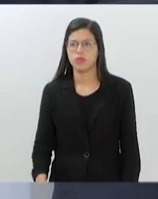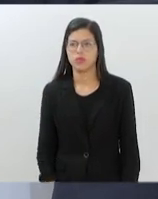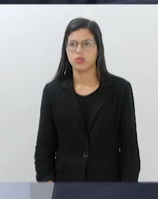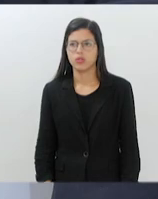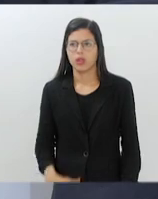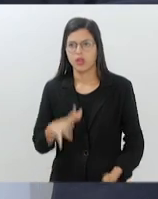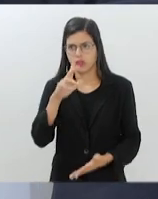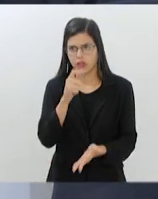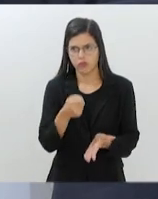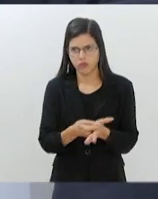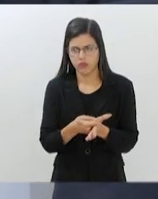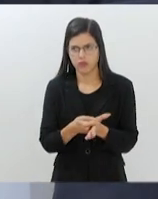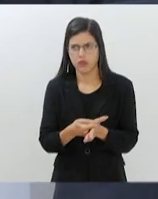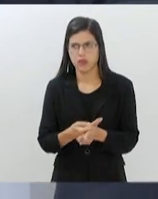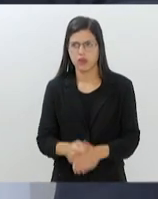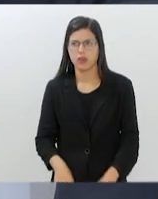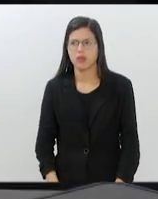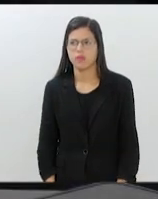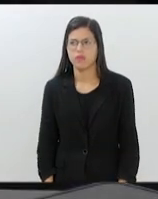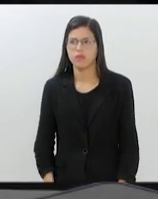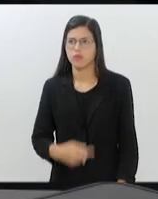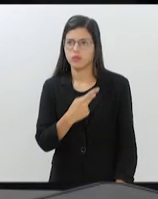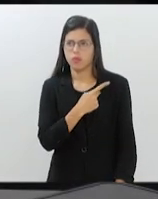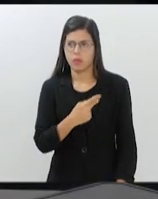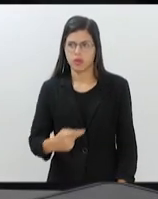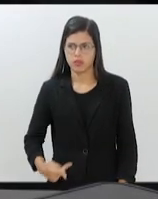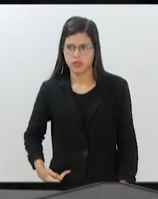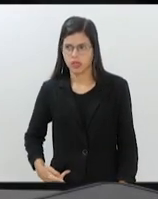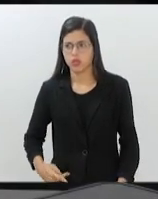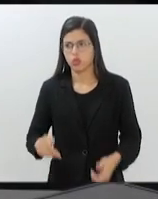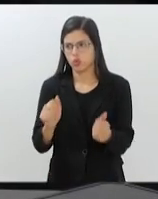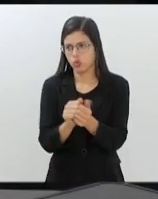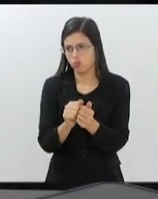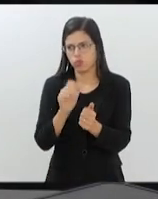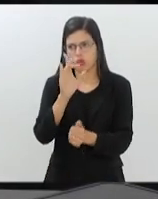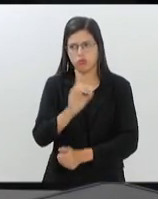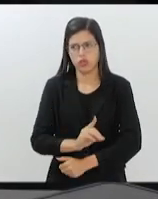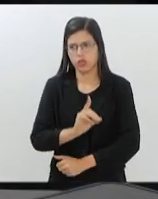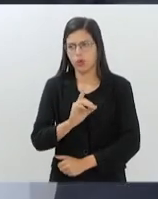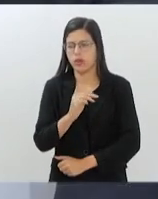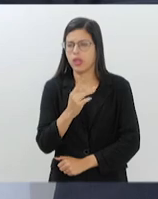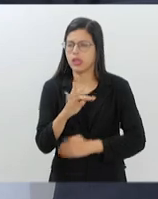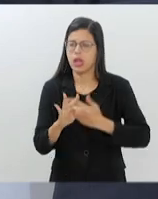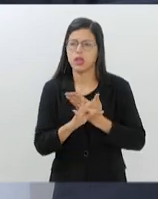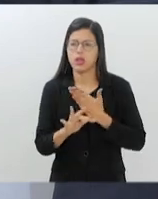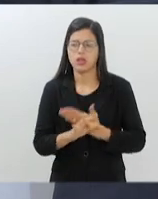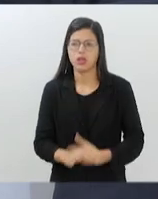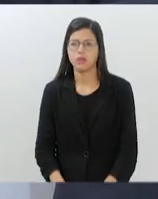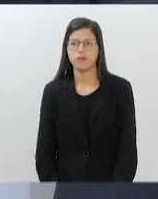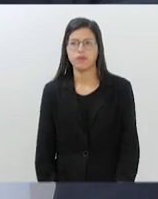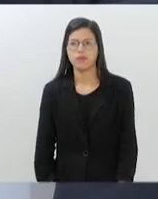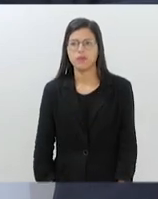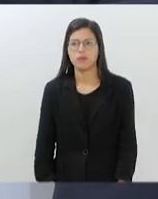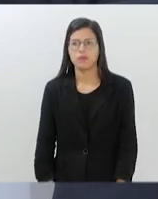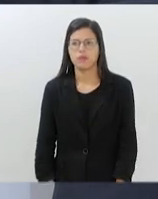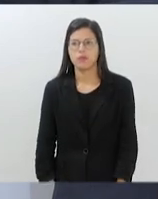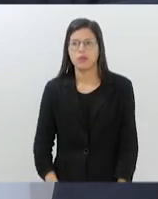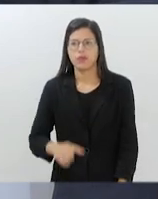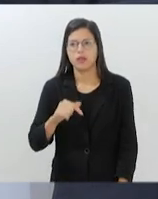isso isso o o presidente com a sua diretoria téc quem tinha o direito de usar